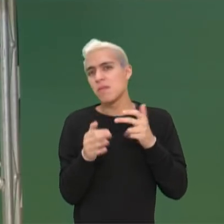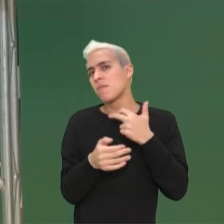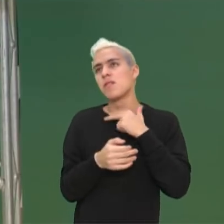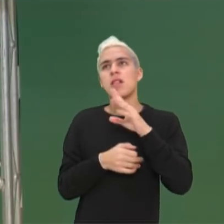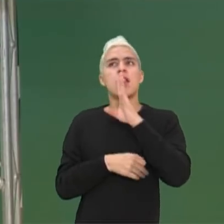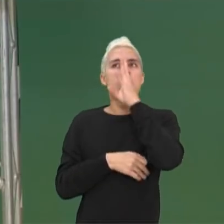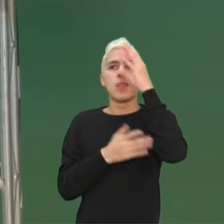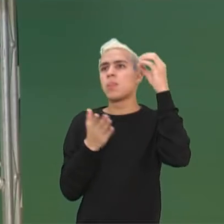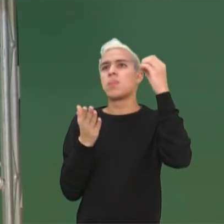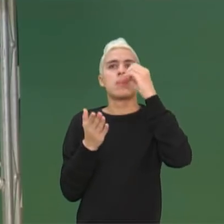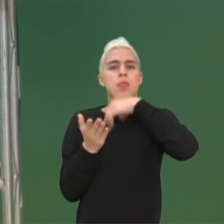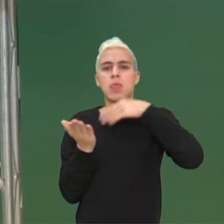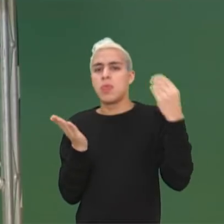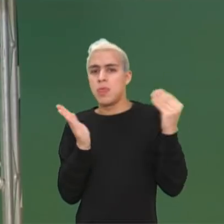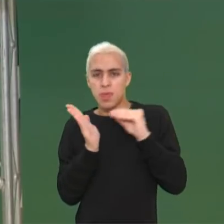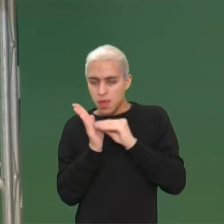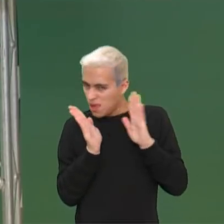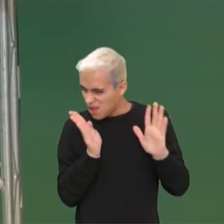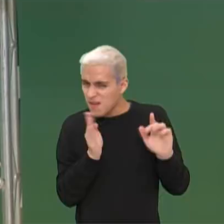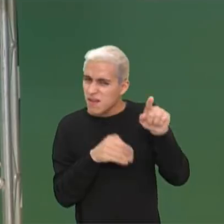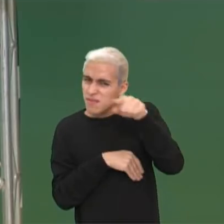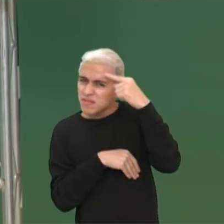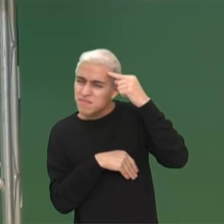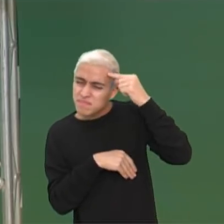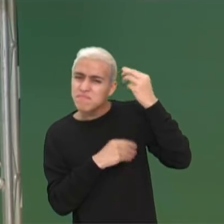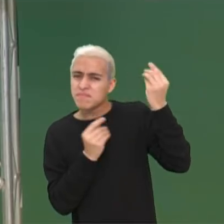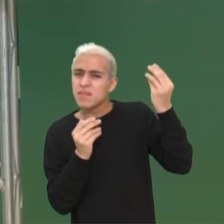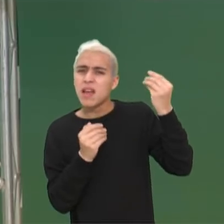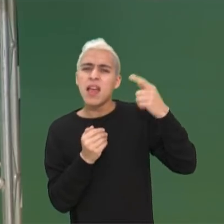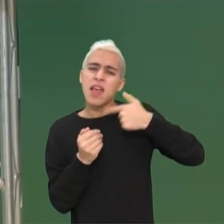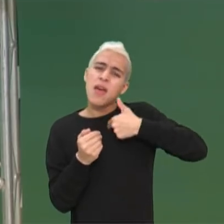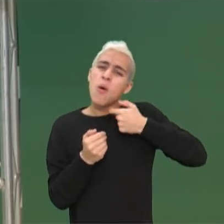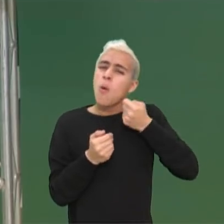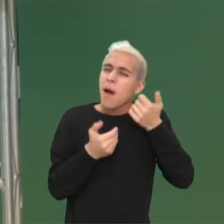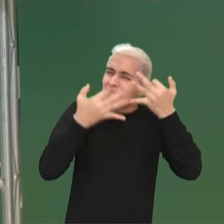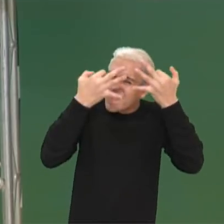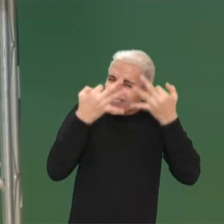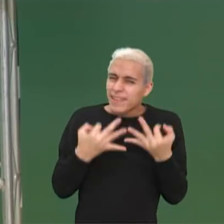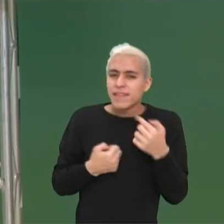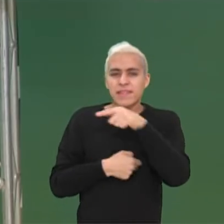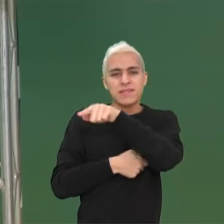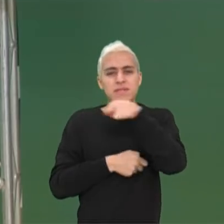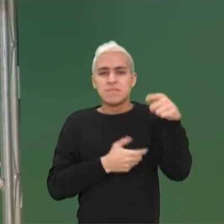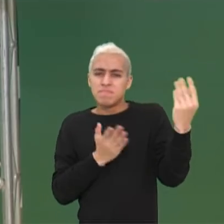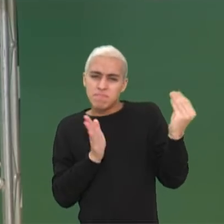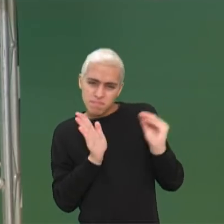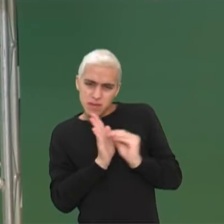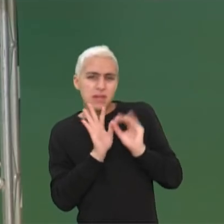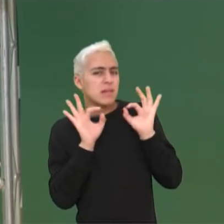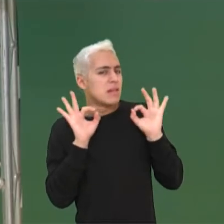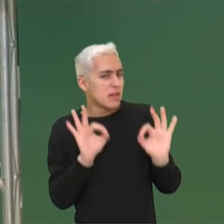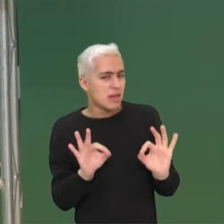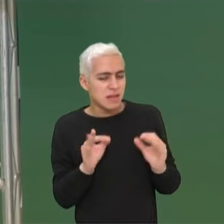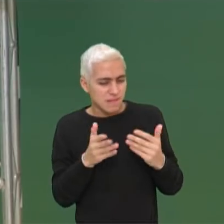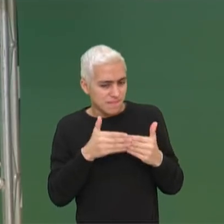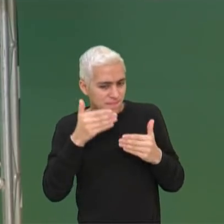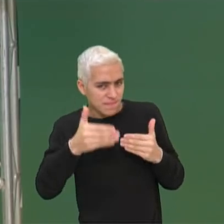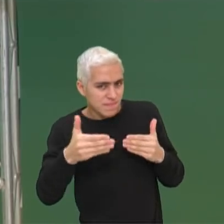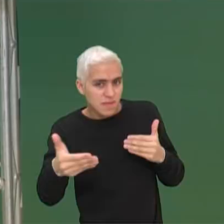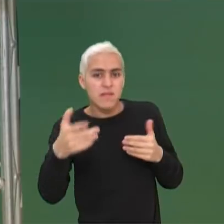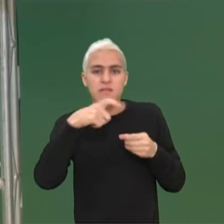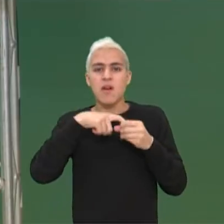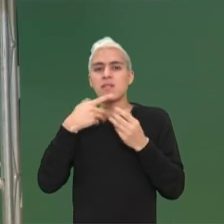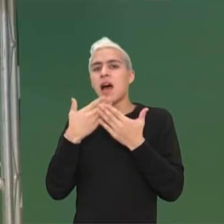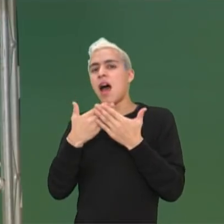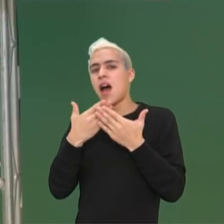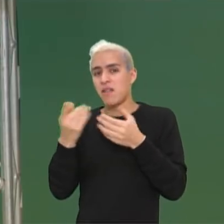negócio absurdo, assim, né? Mas o que vocês colocaram, eu tenho quase certeza aí que vocês fizeram certo e a gente vai, quando voltar às